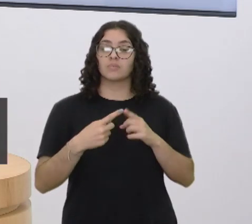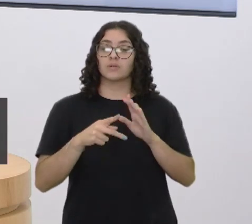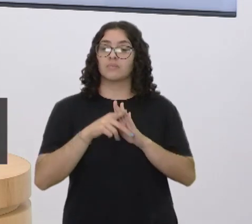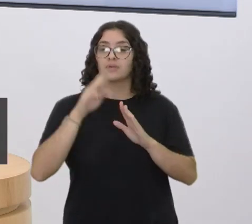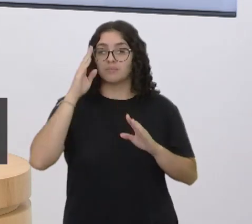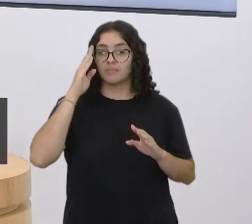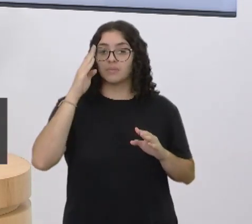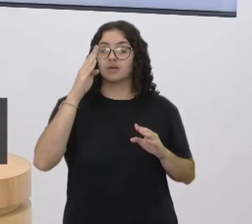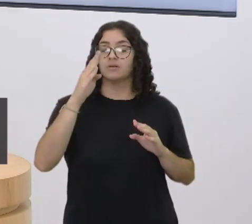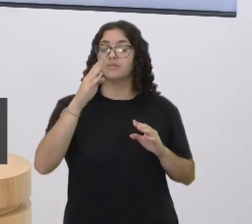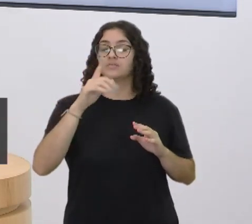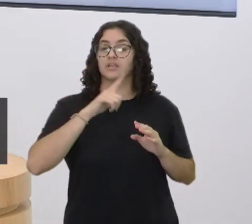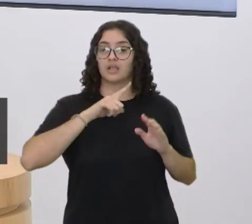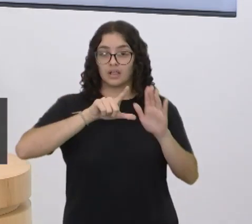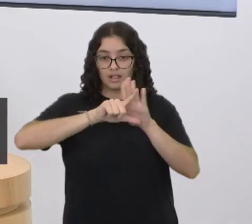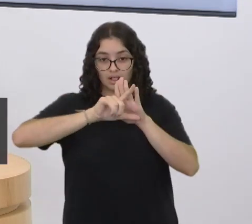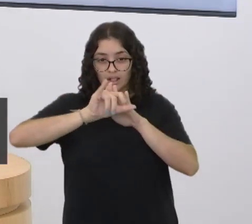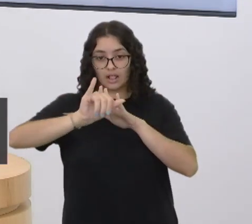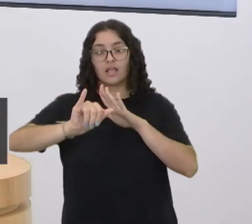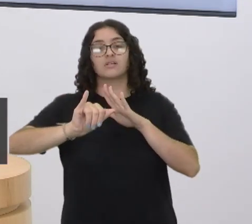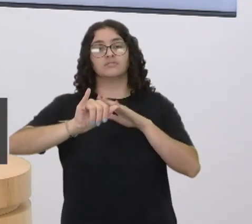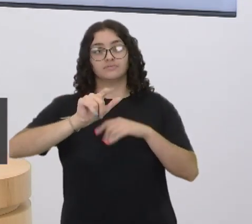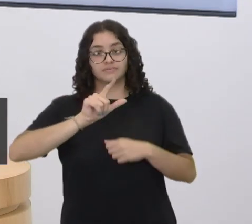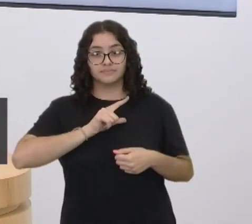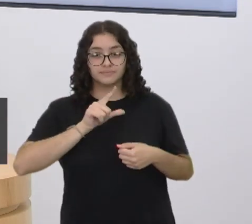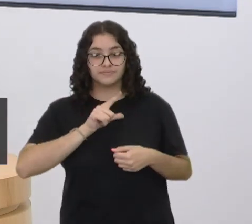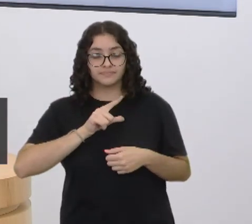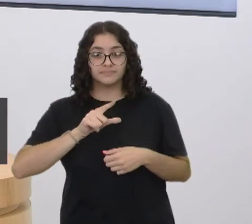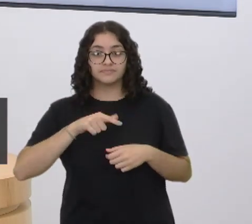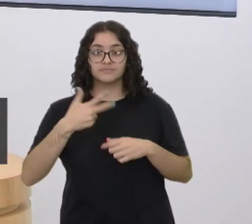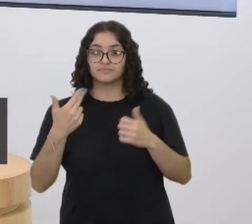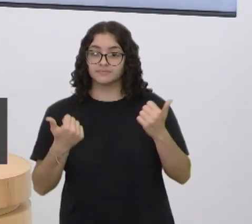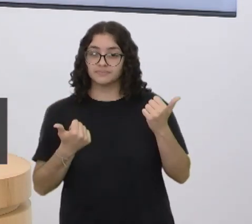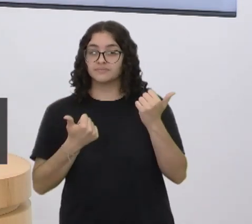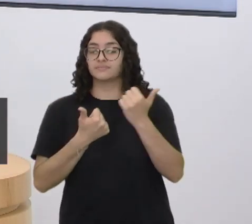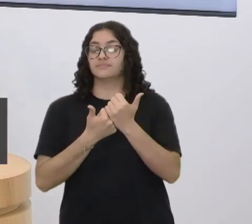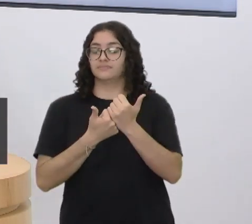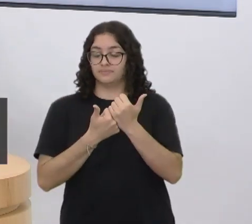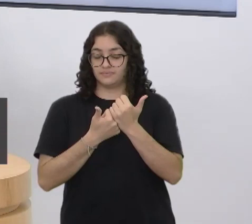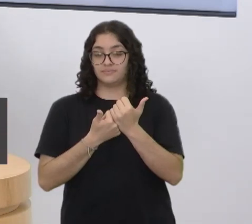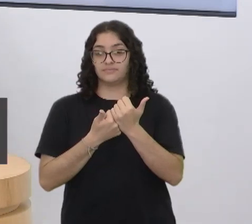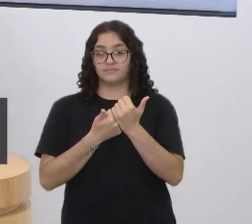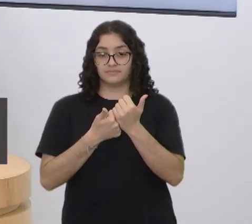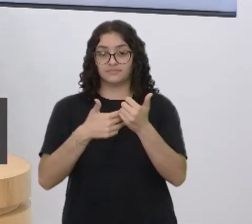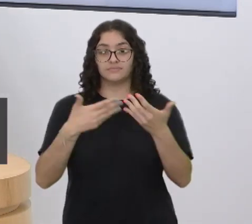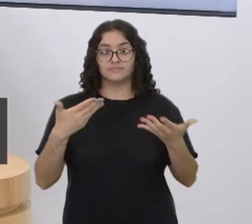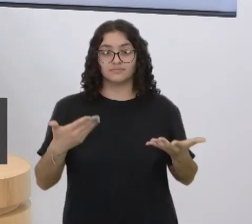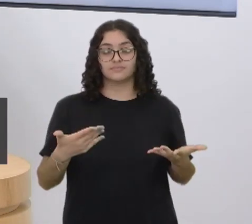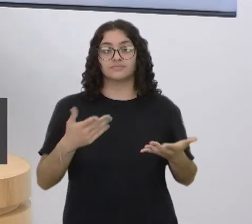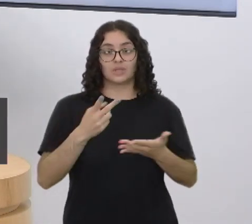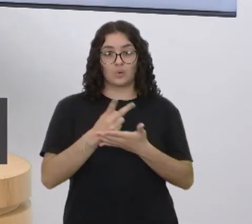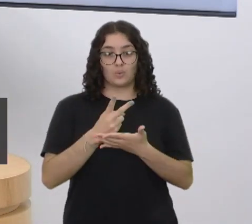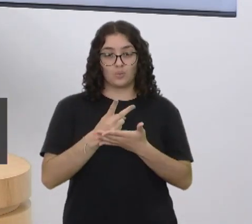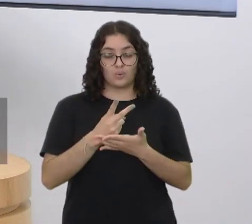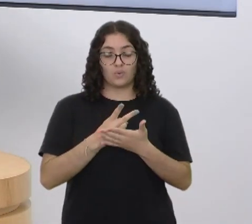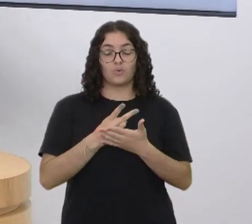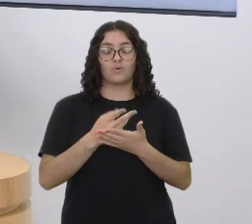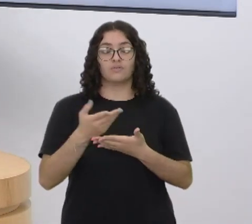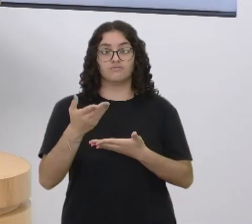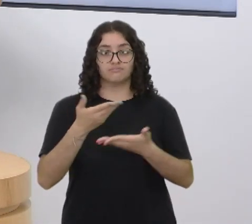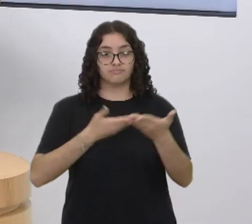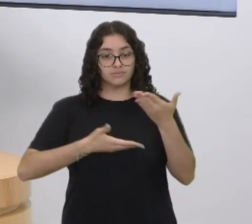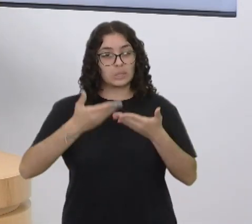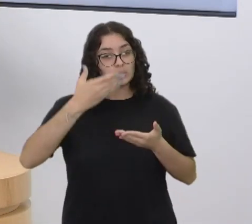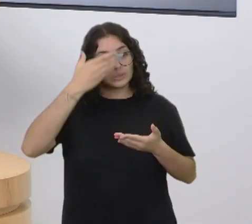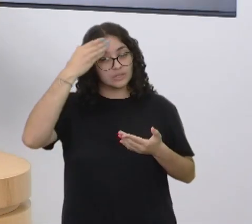ambientais, eles têm uma legislação também que vai dar apoio e suporte a isso. Então, a gente continua essa conversa. Não esqueçam